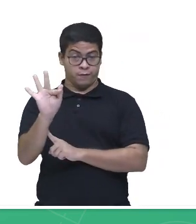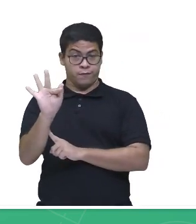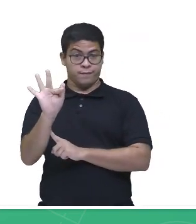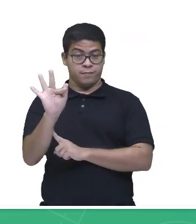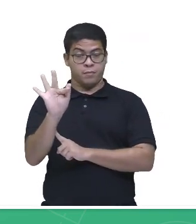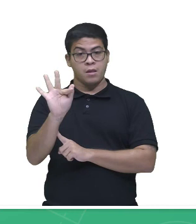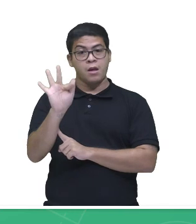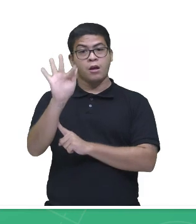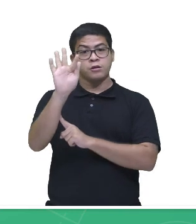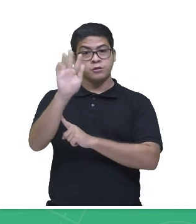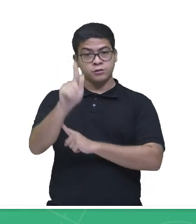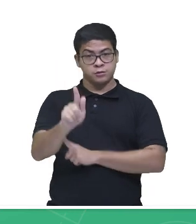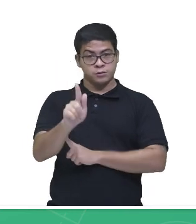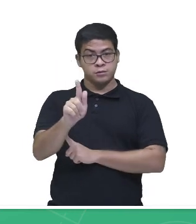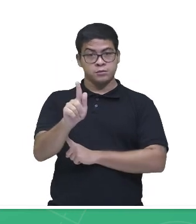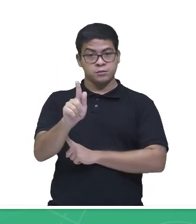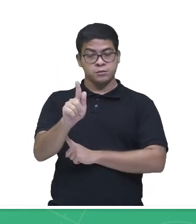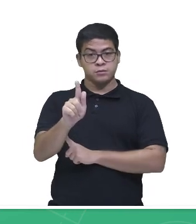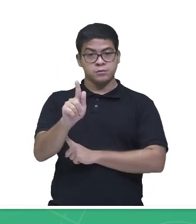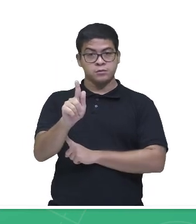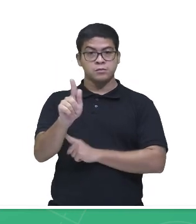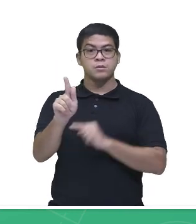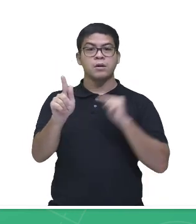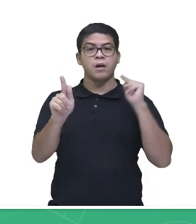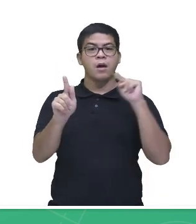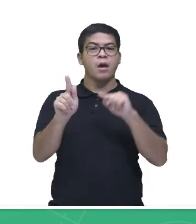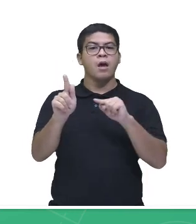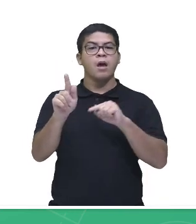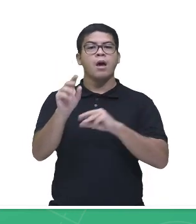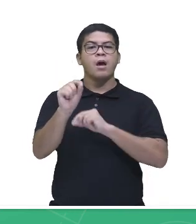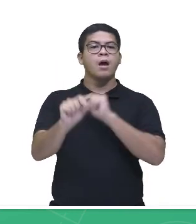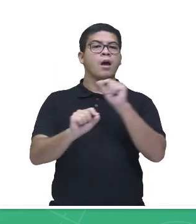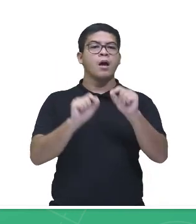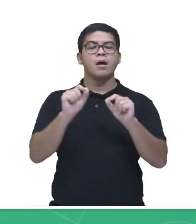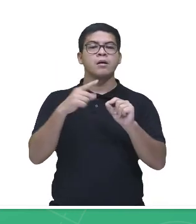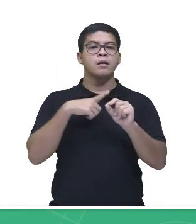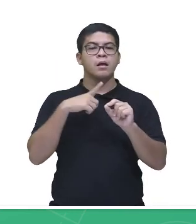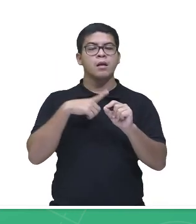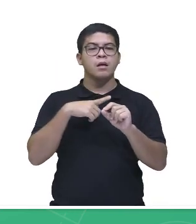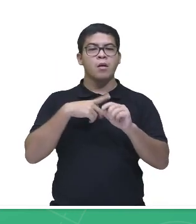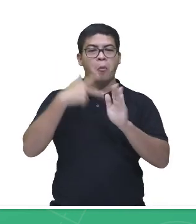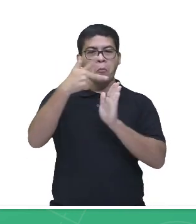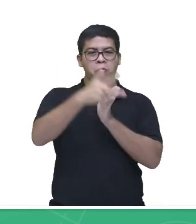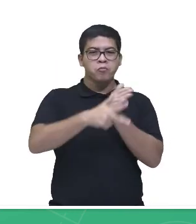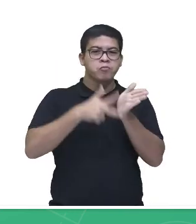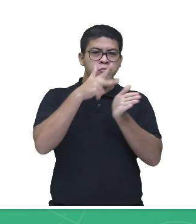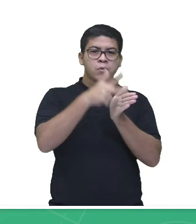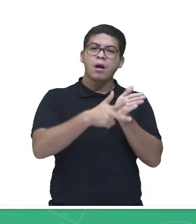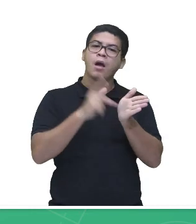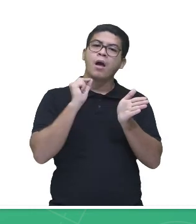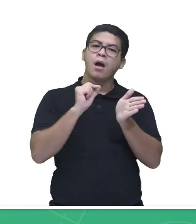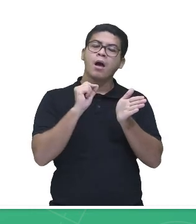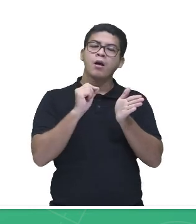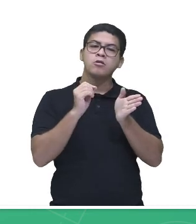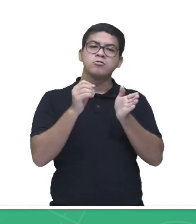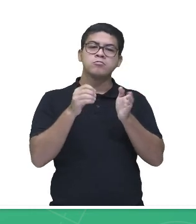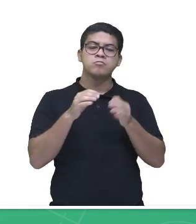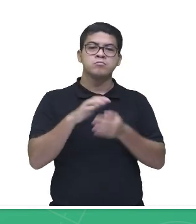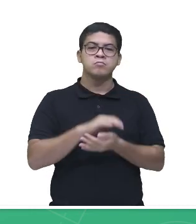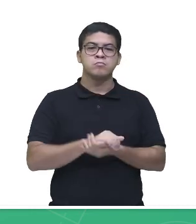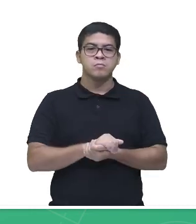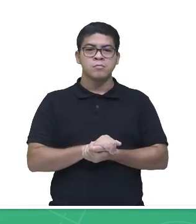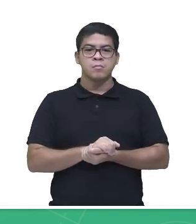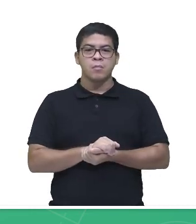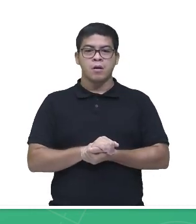para el viaje. La estação del trem, sei, eu estou falando dela, a estação de trem, perdão.